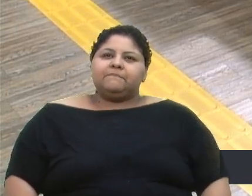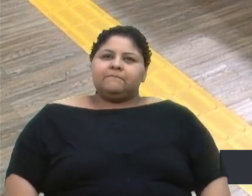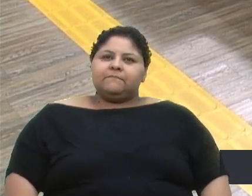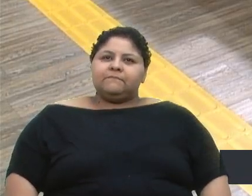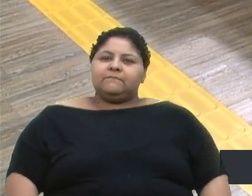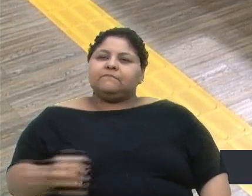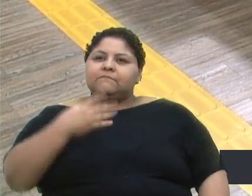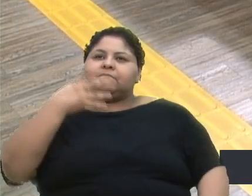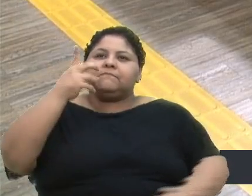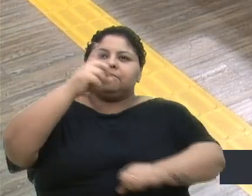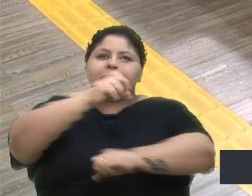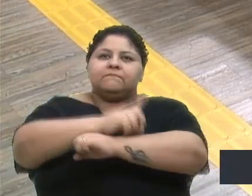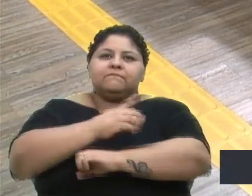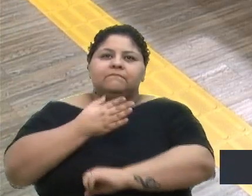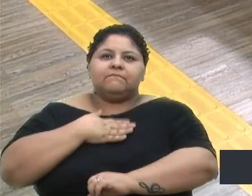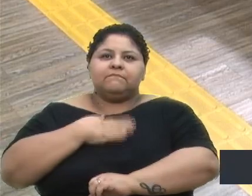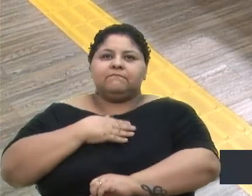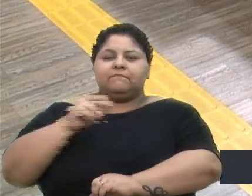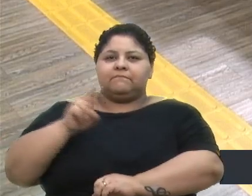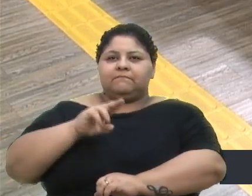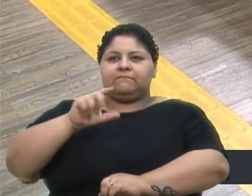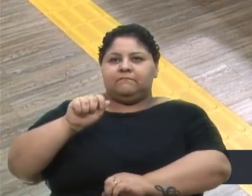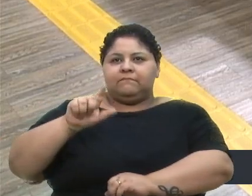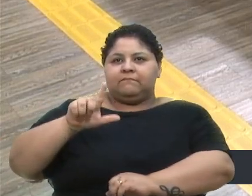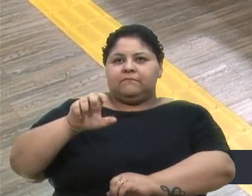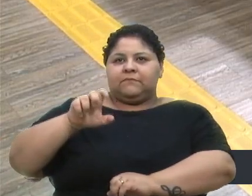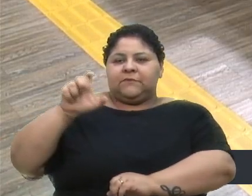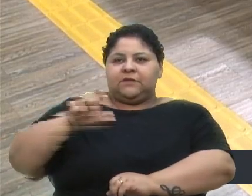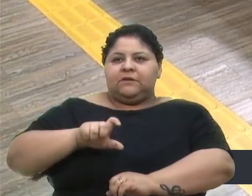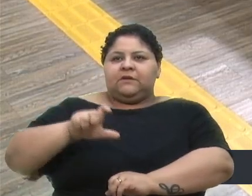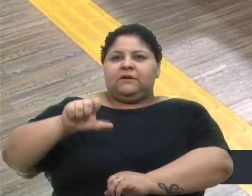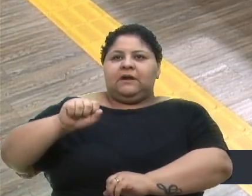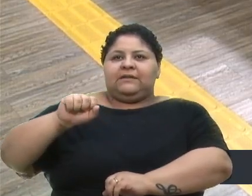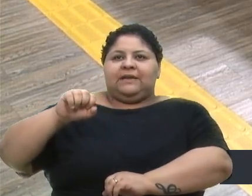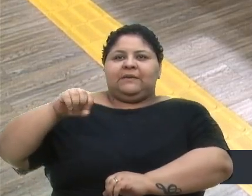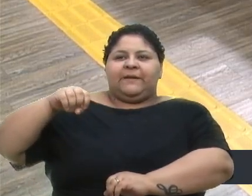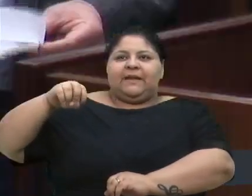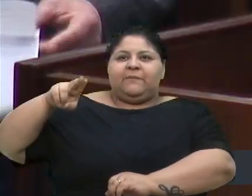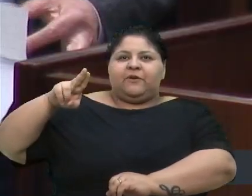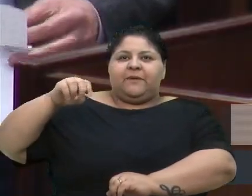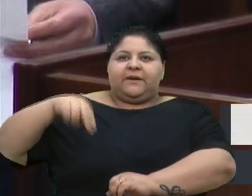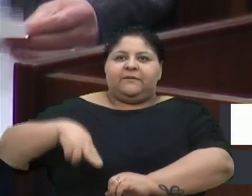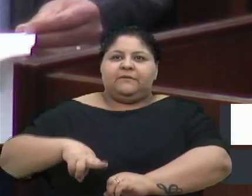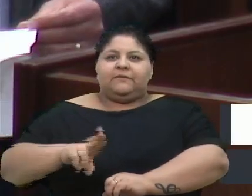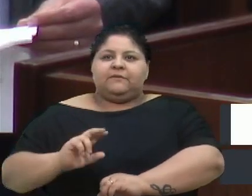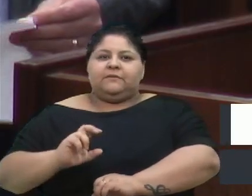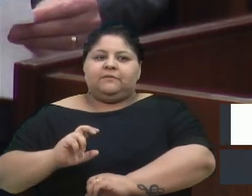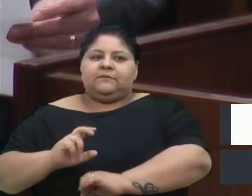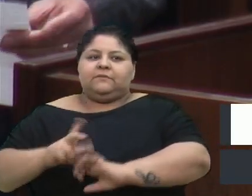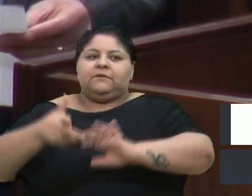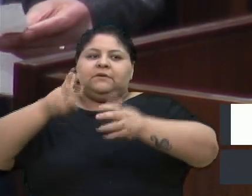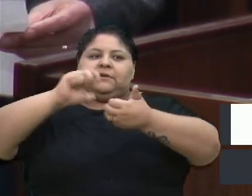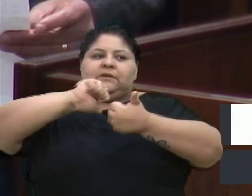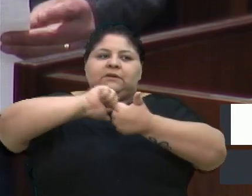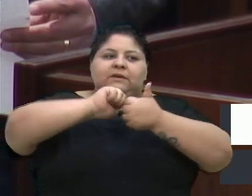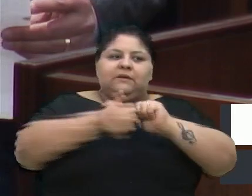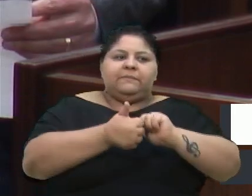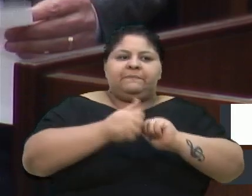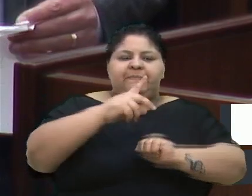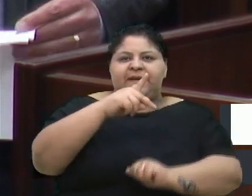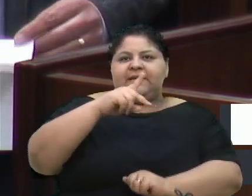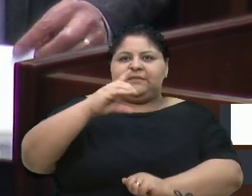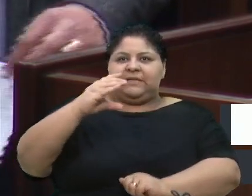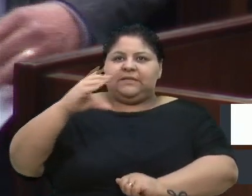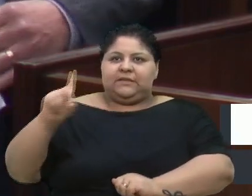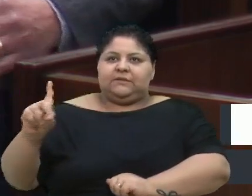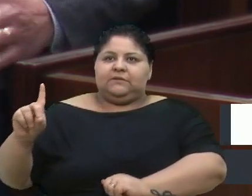Bom dia a todos, meu nome é Alexson Picolin, atleta paralímpico desde 2010, já estive nessa casa, é com muito orgulho que eu retorno a ela para convidar todos